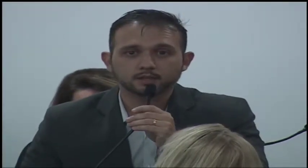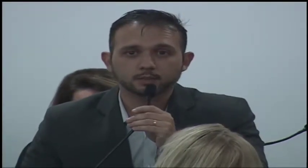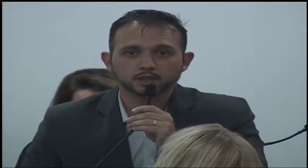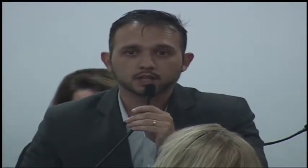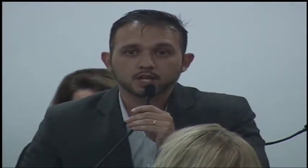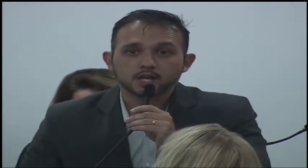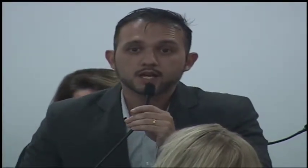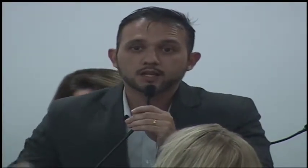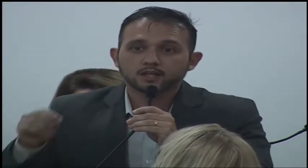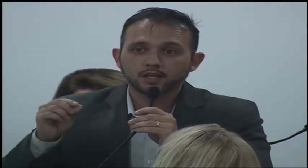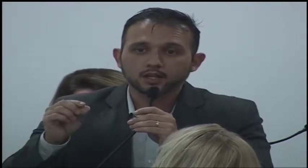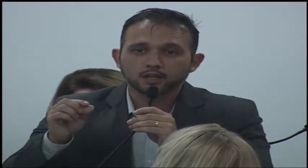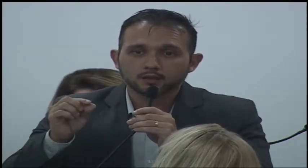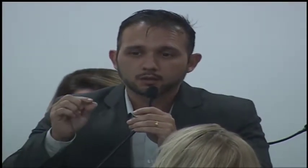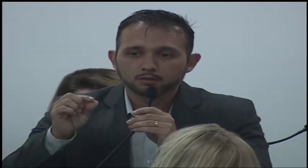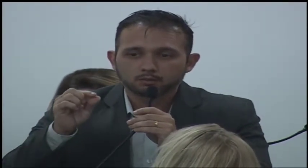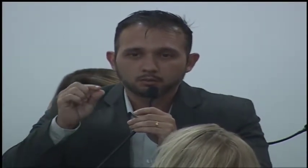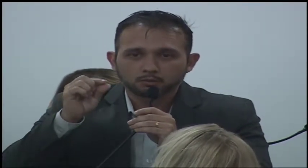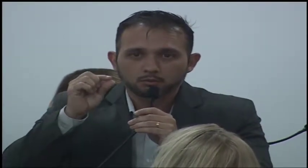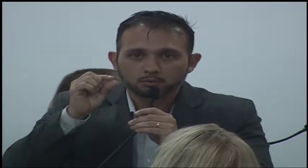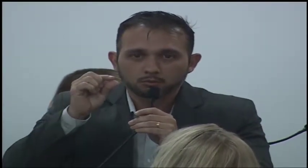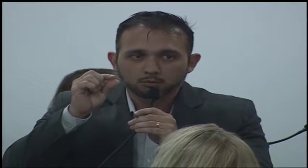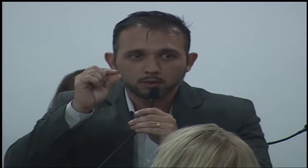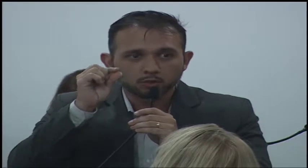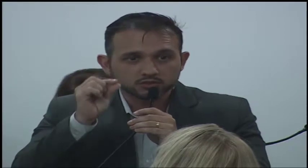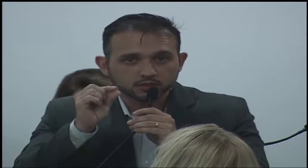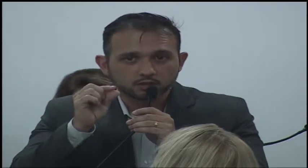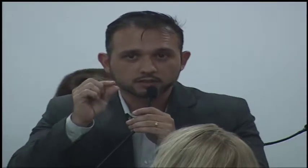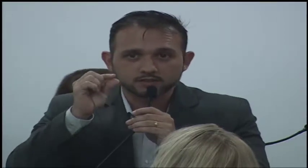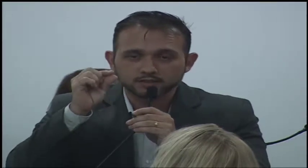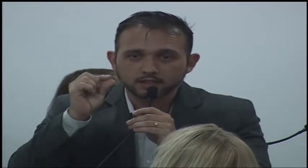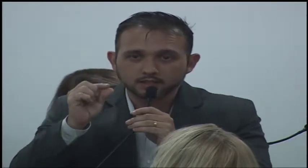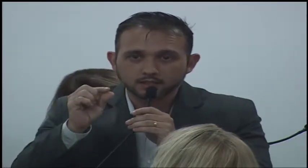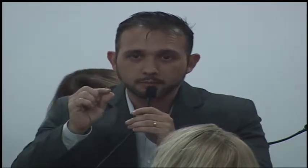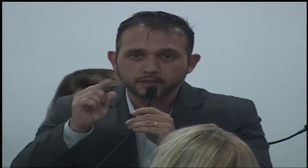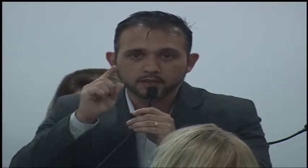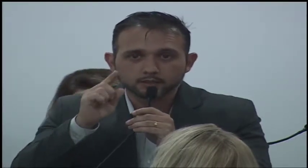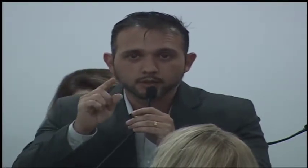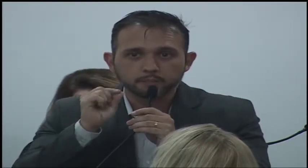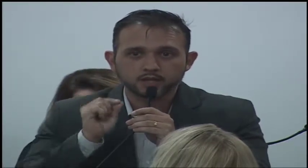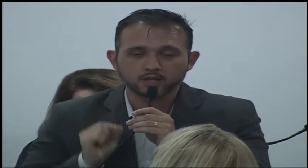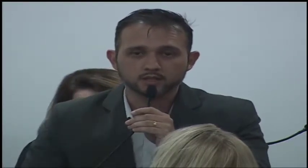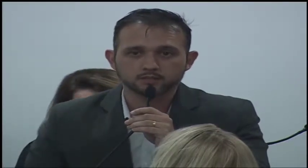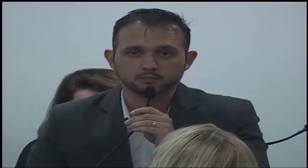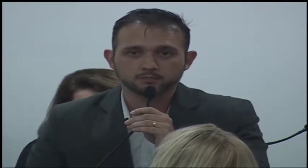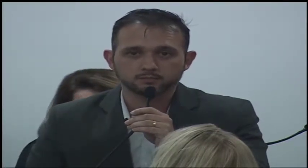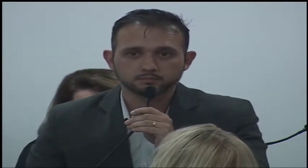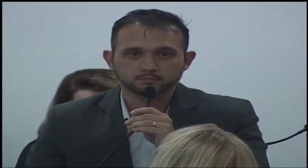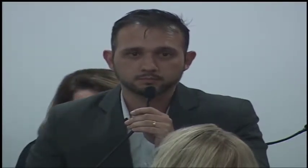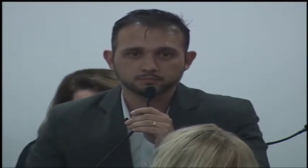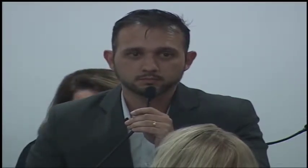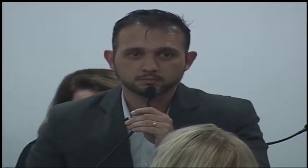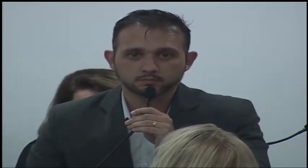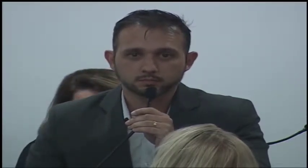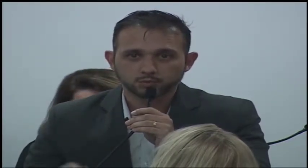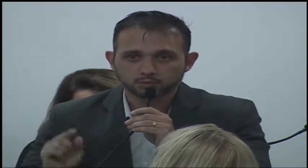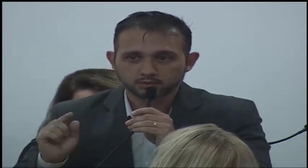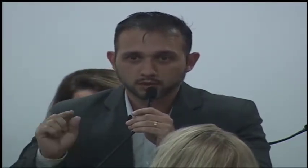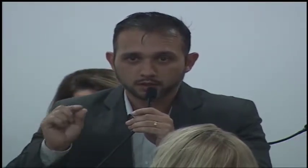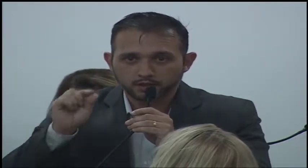desta Câmara, que uma moção na cidade de Limeira, ela não é pequena.